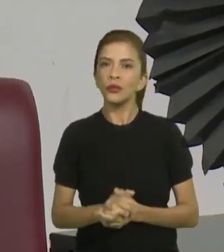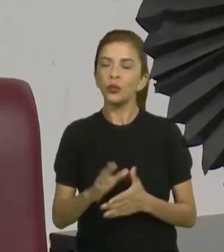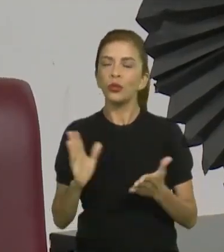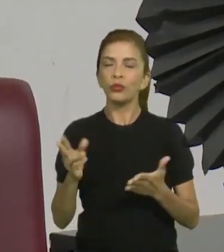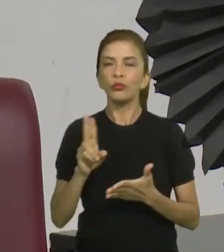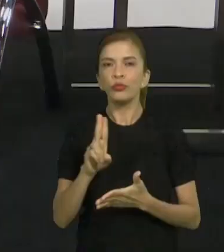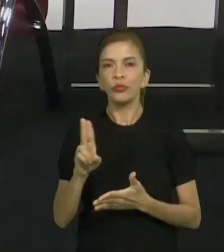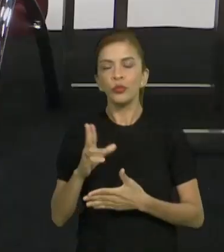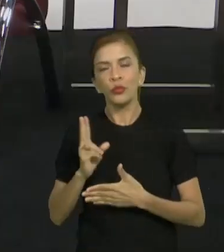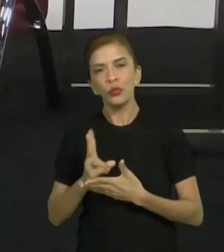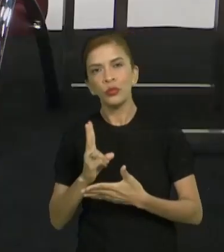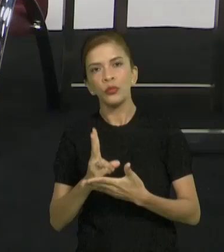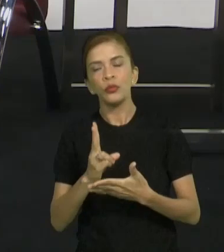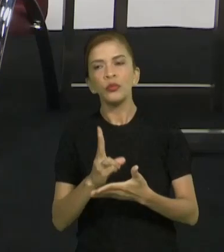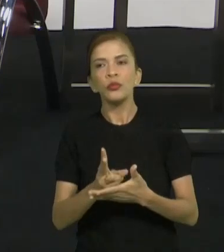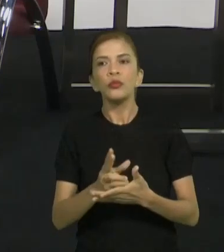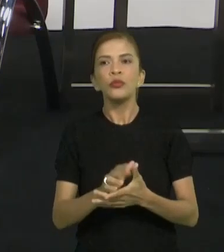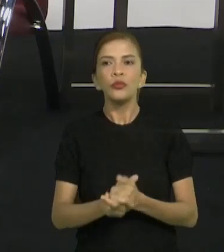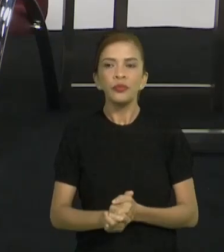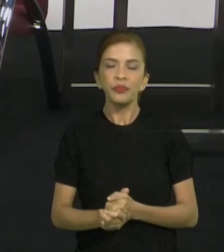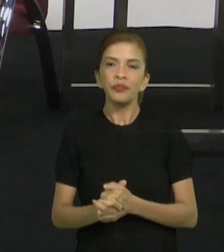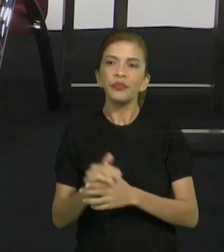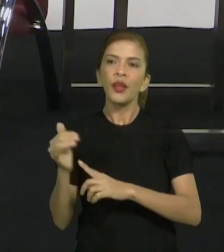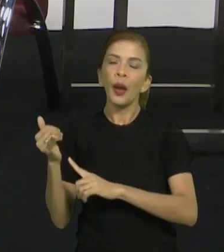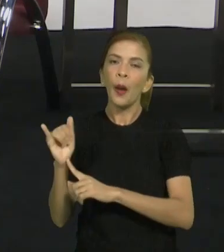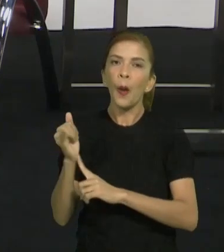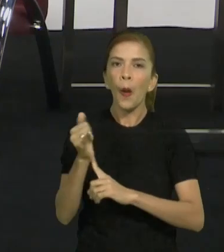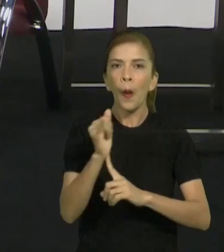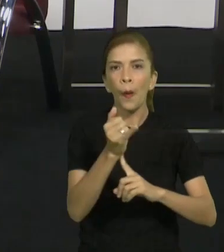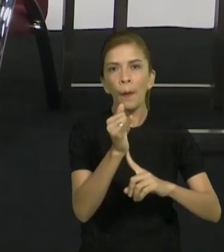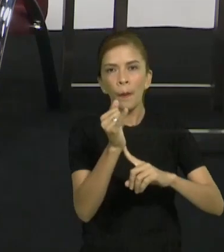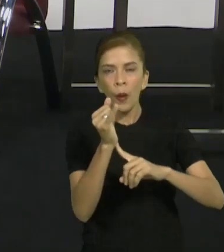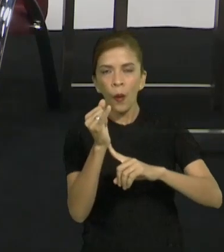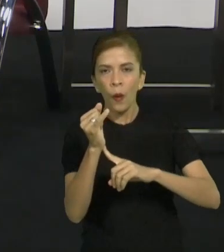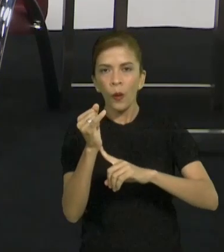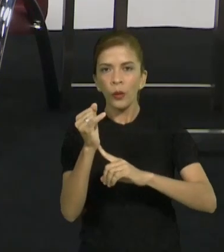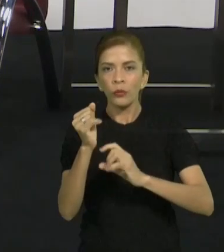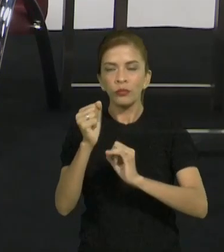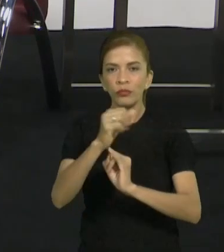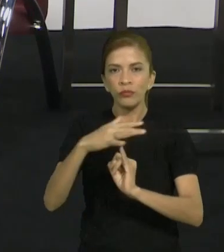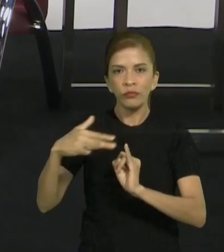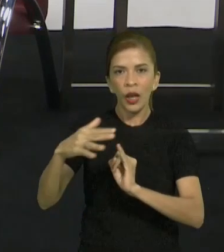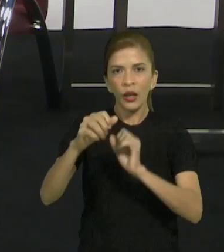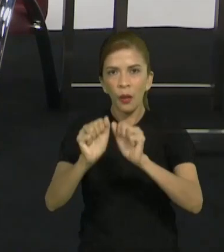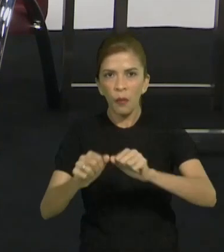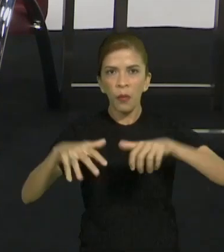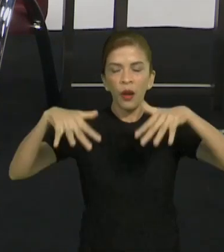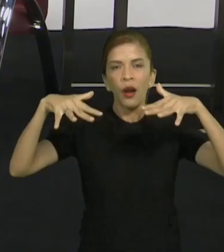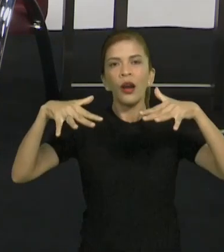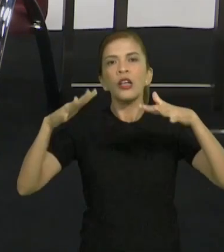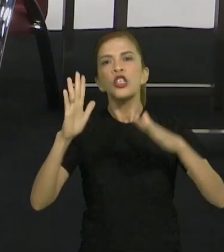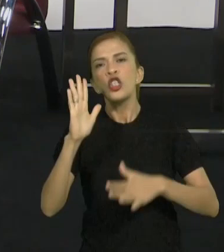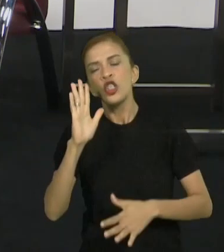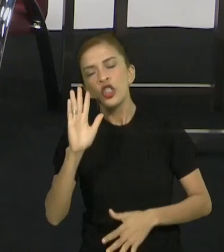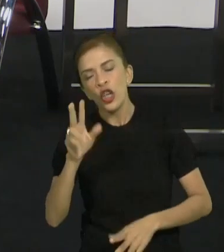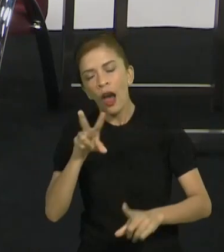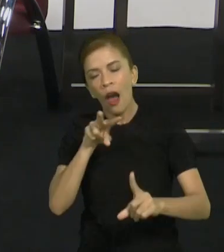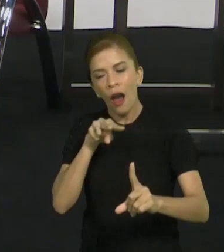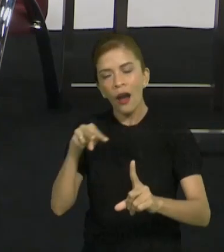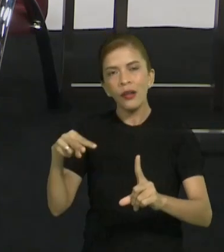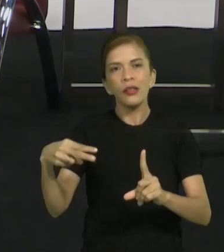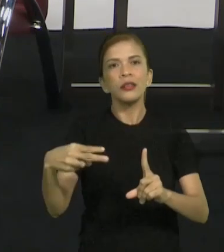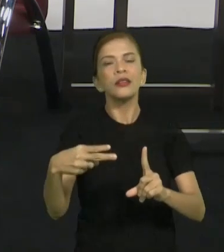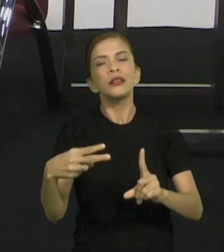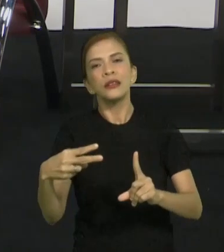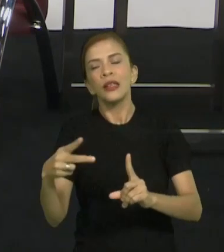entendeu? E o boi expandiu, né? A brincadeira, o boi Encanto da Ilha, ele já é tradicionalmente reconhecido, já é uma tradição